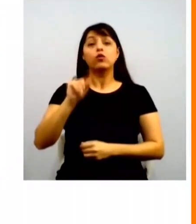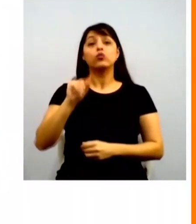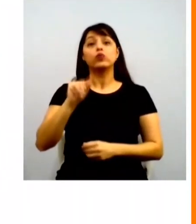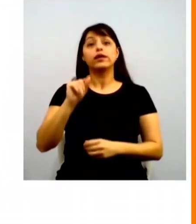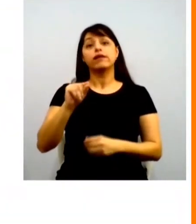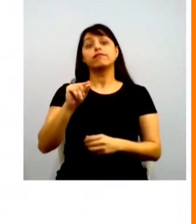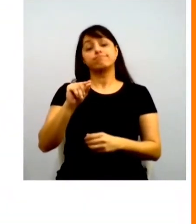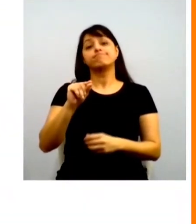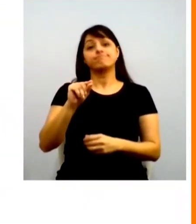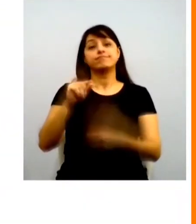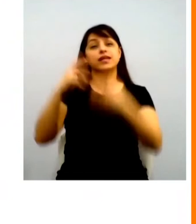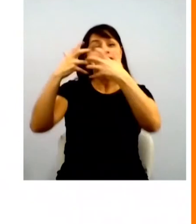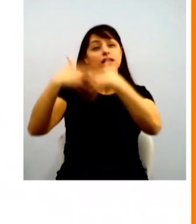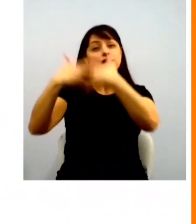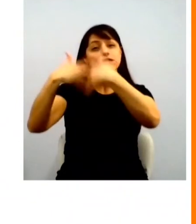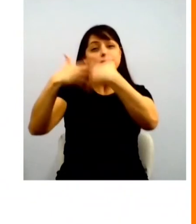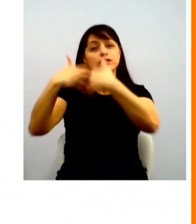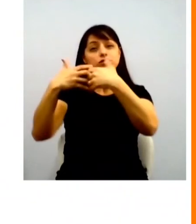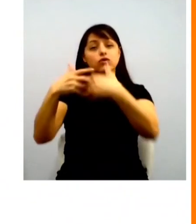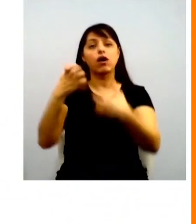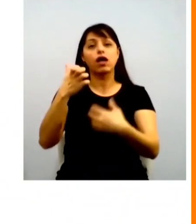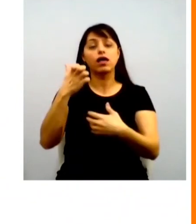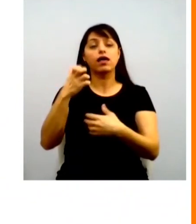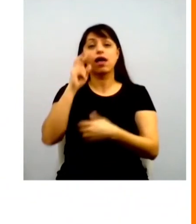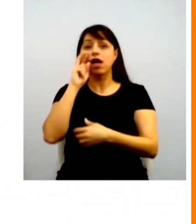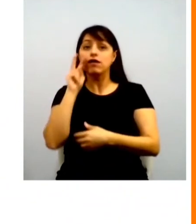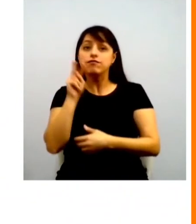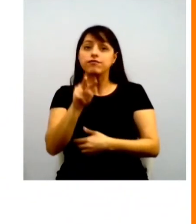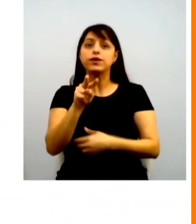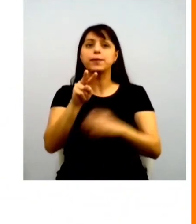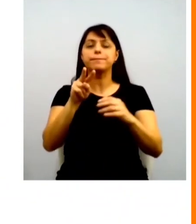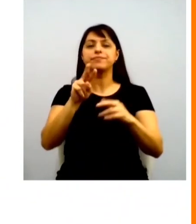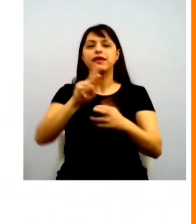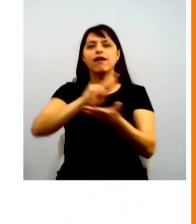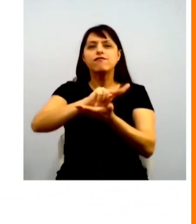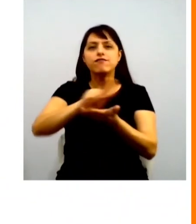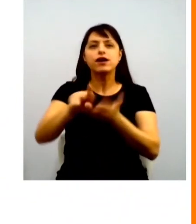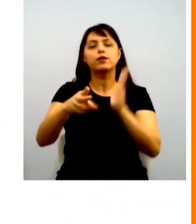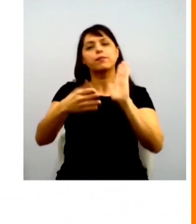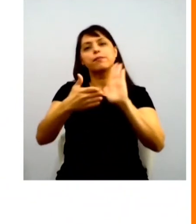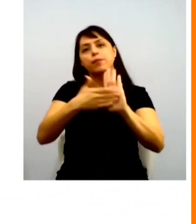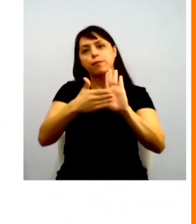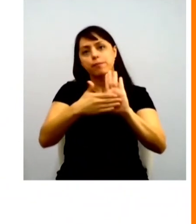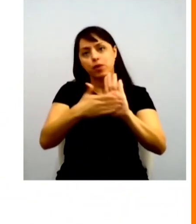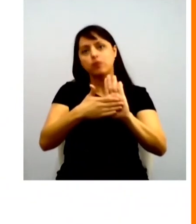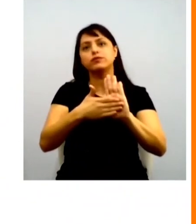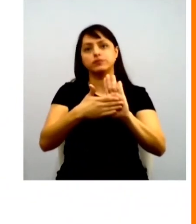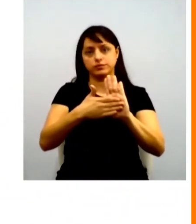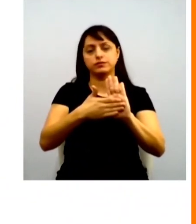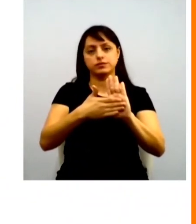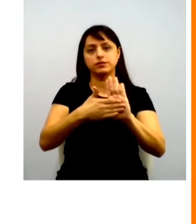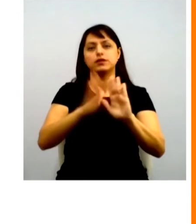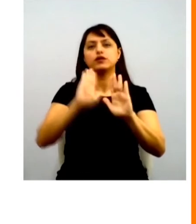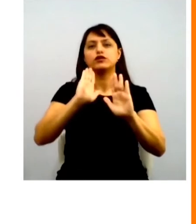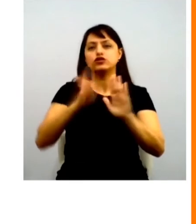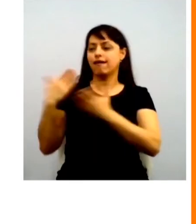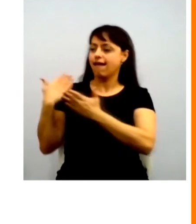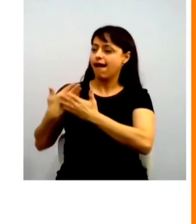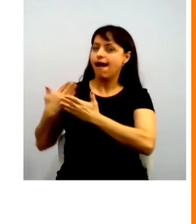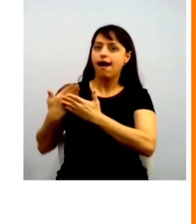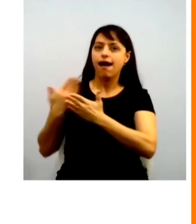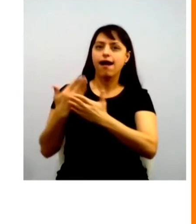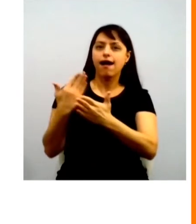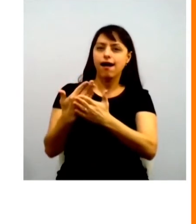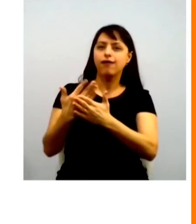as variadas e diferentes propostas que se han feito durante estas quatro sessões anteriores e, sobre